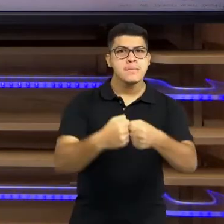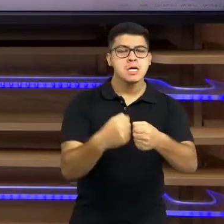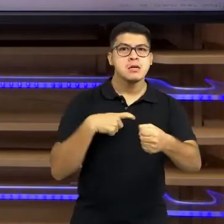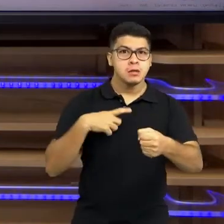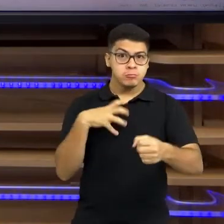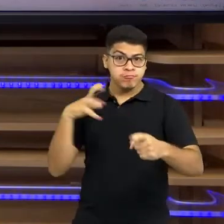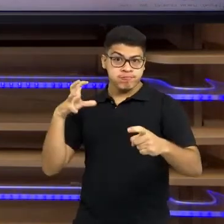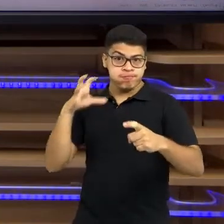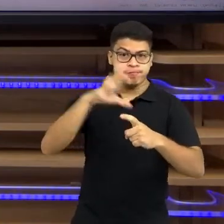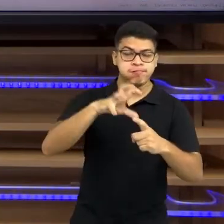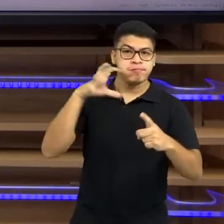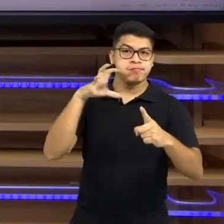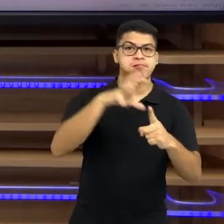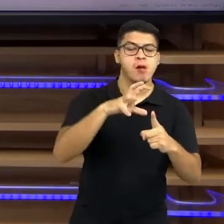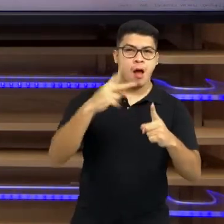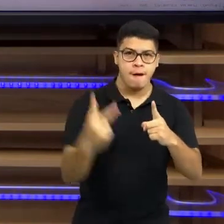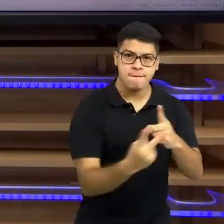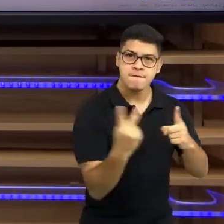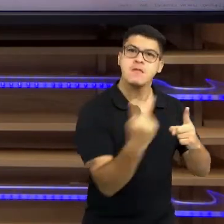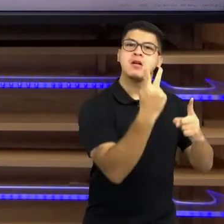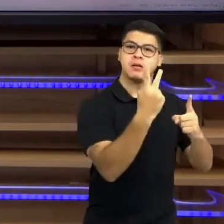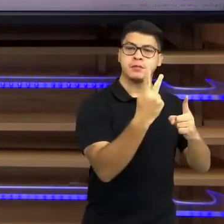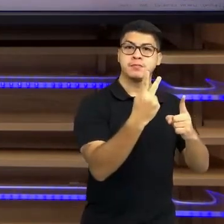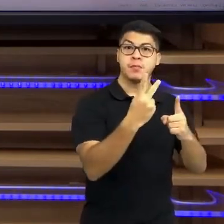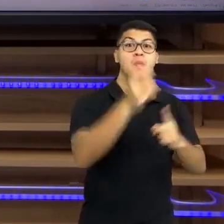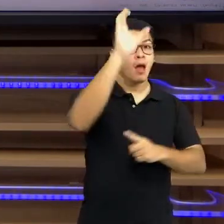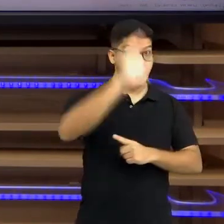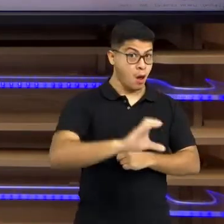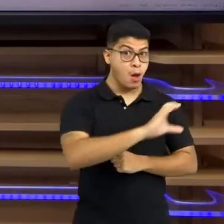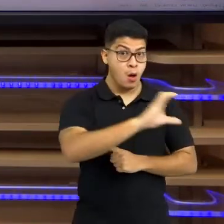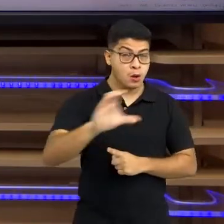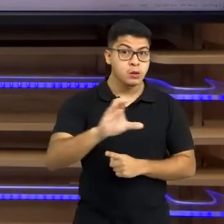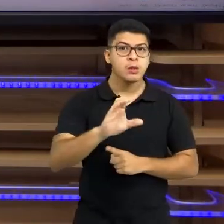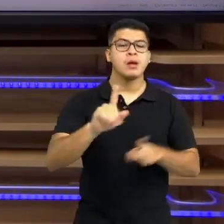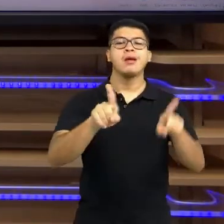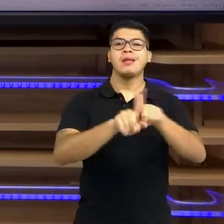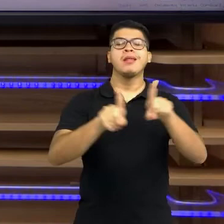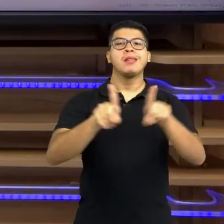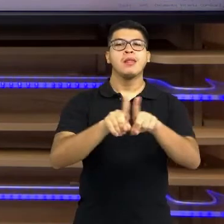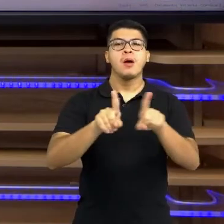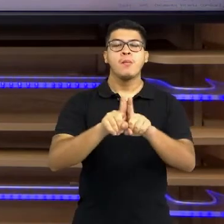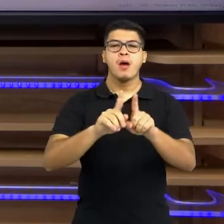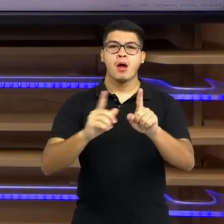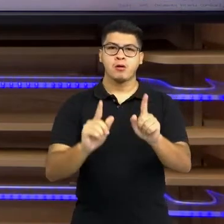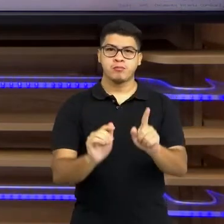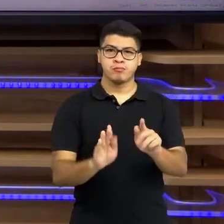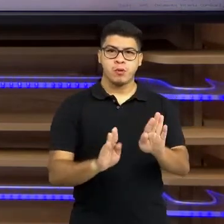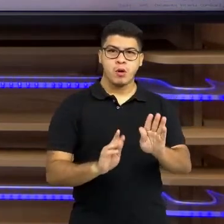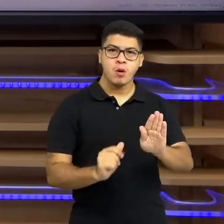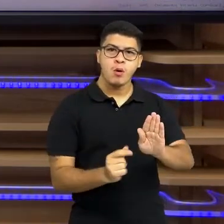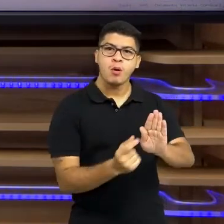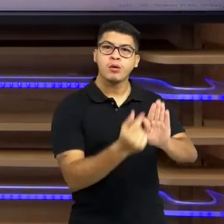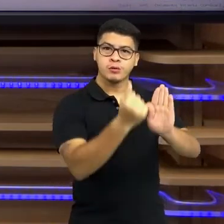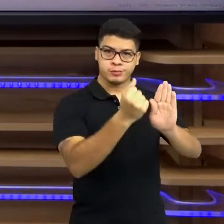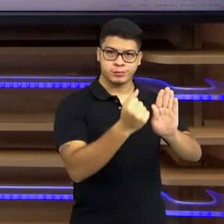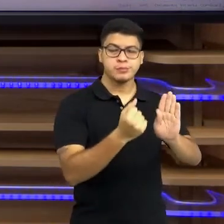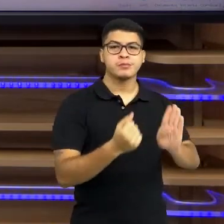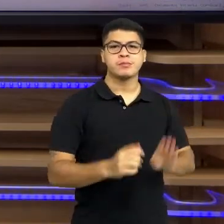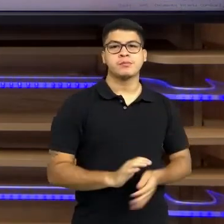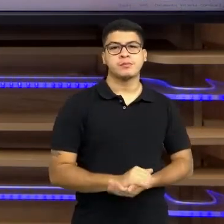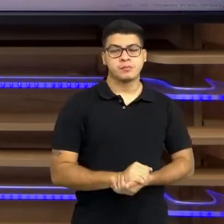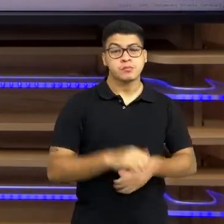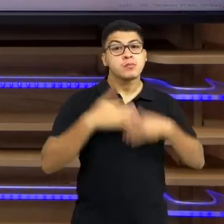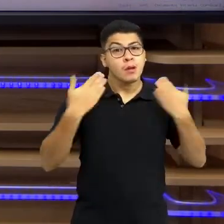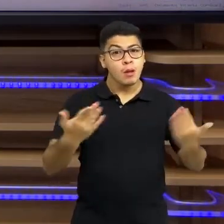né, pela sociedade cristã e burguesa também. Perfeito, então essa seria